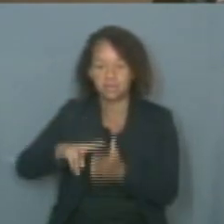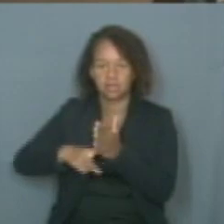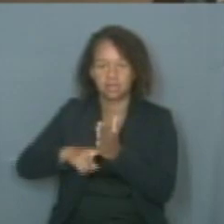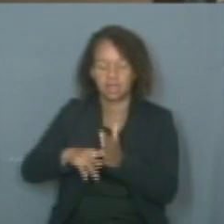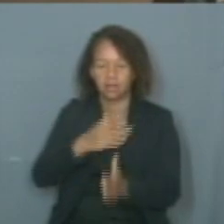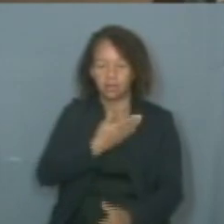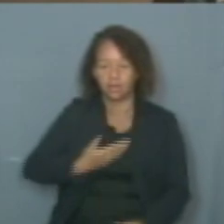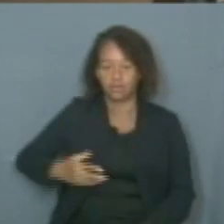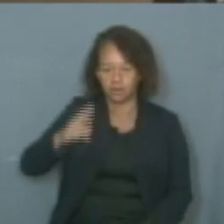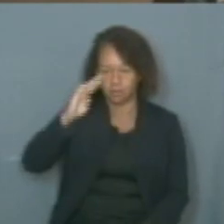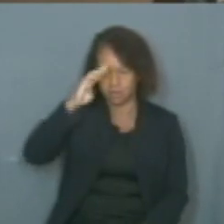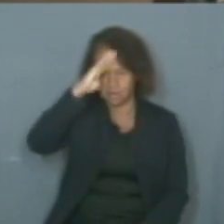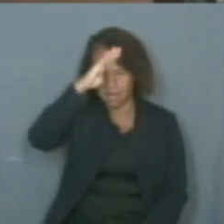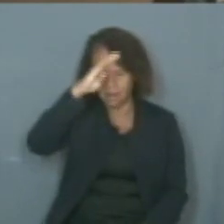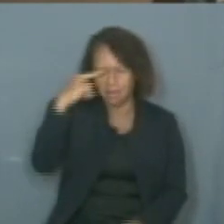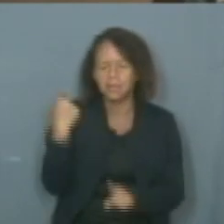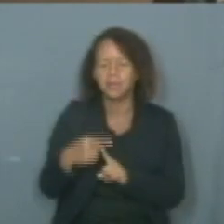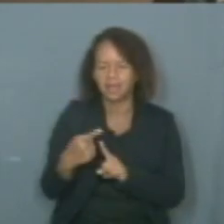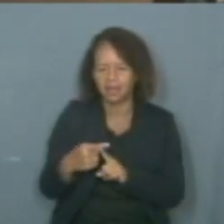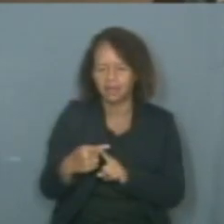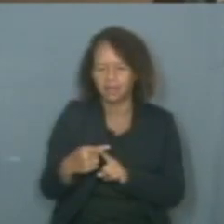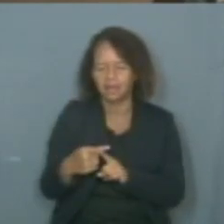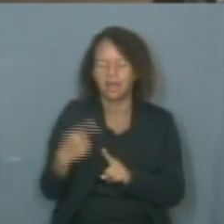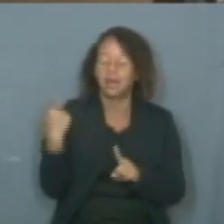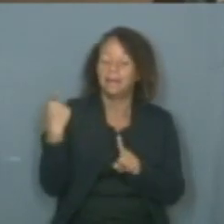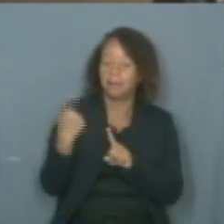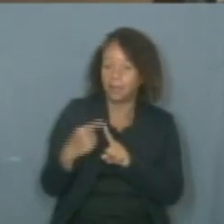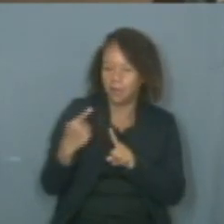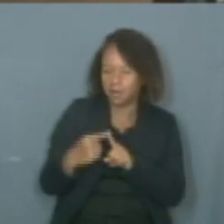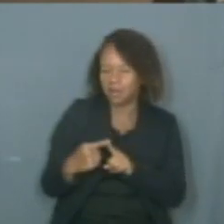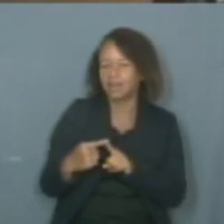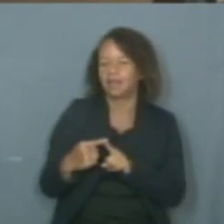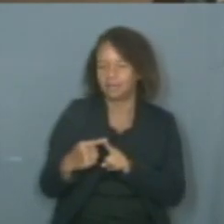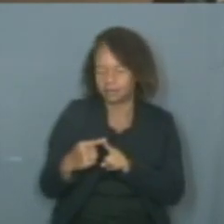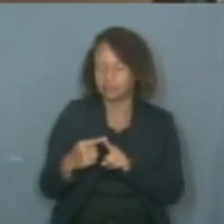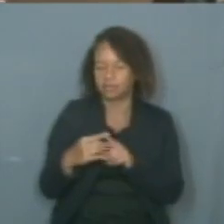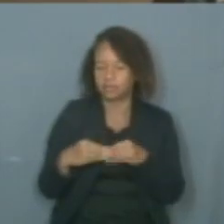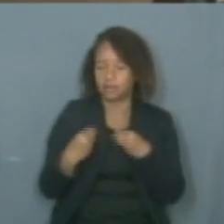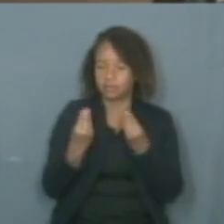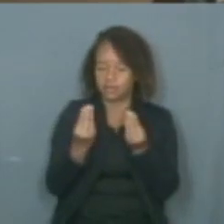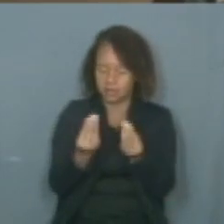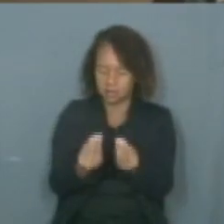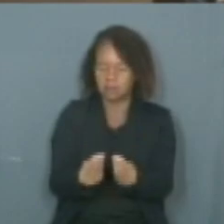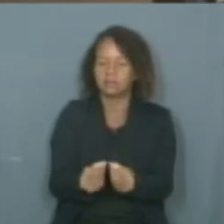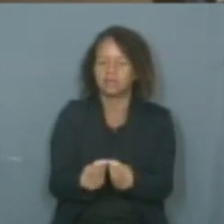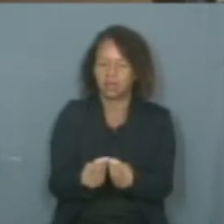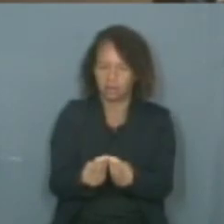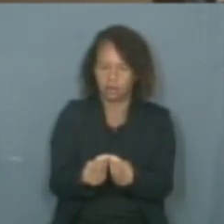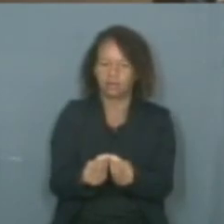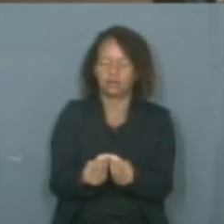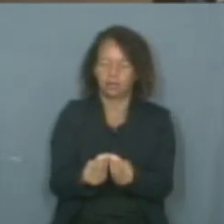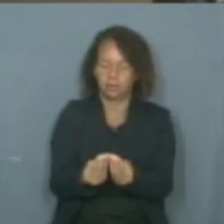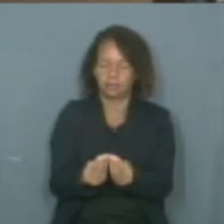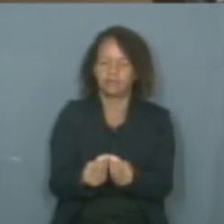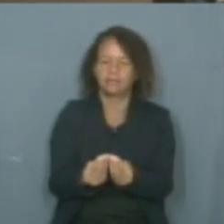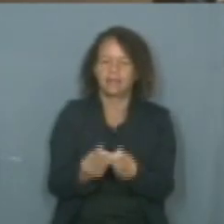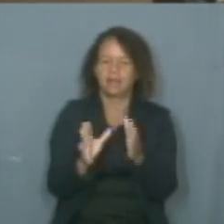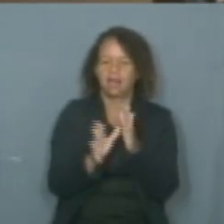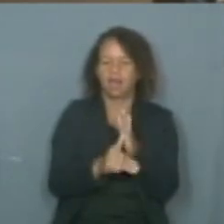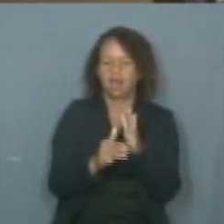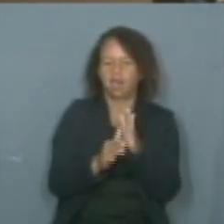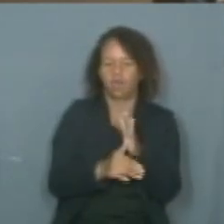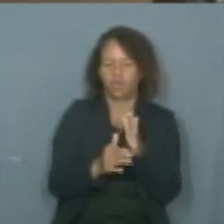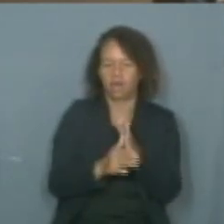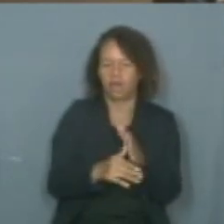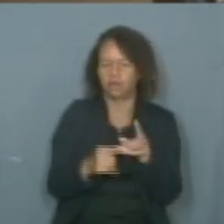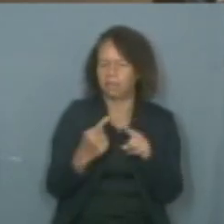governo Bolsonaro. E por quê? Porque foi favorecimento para fraude. E